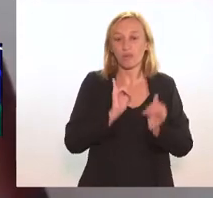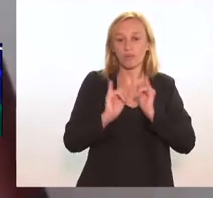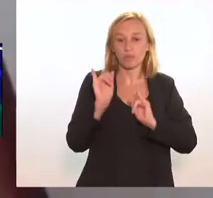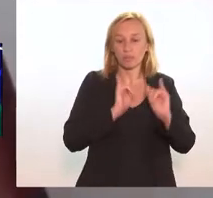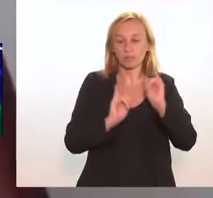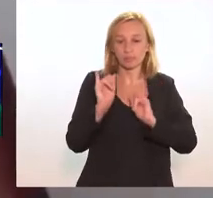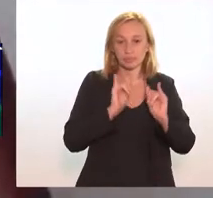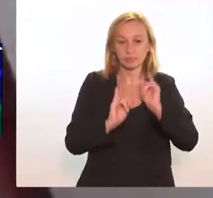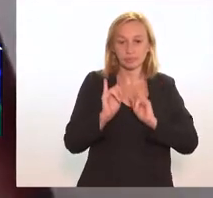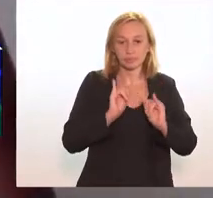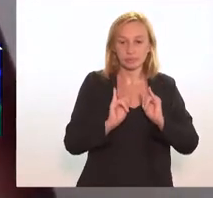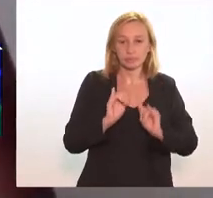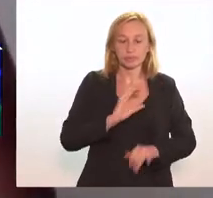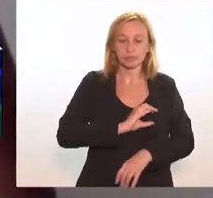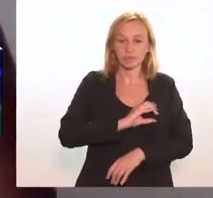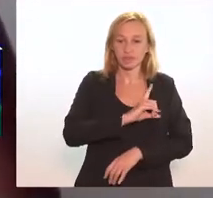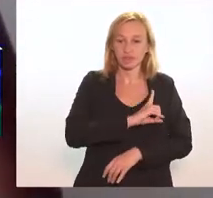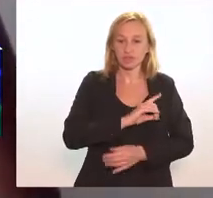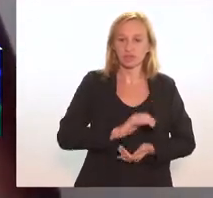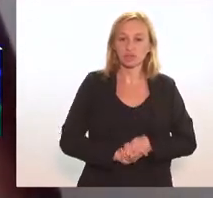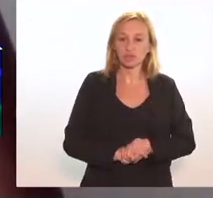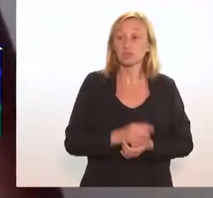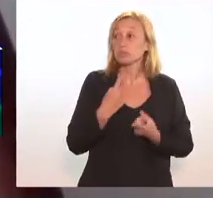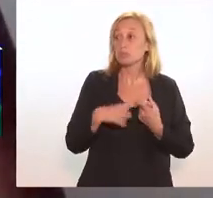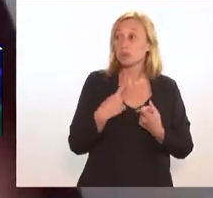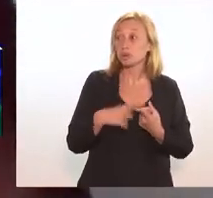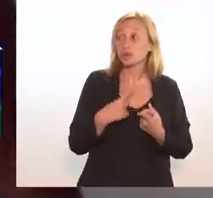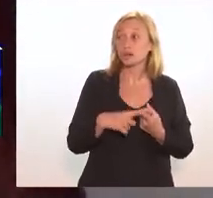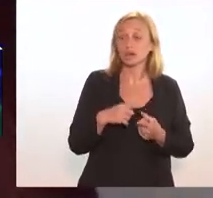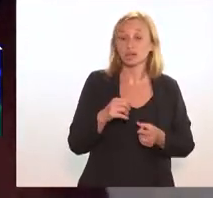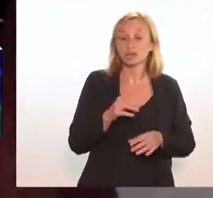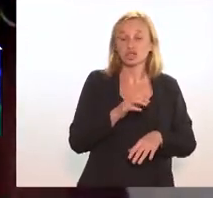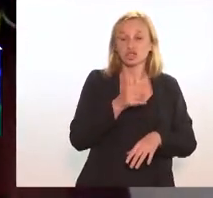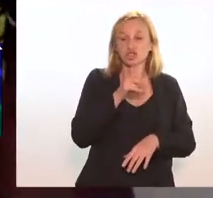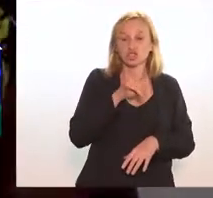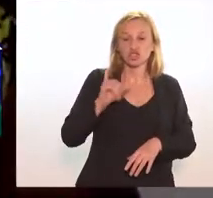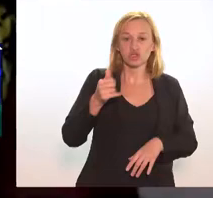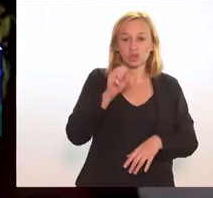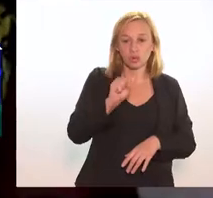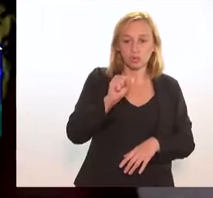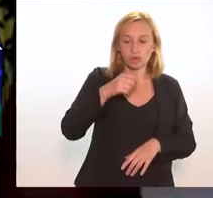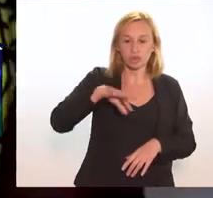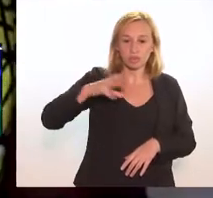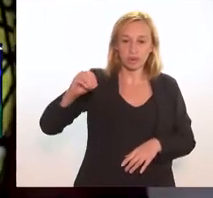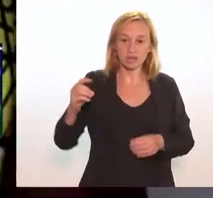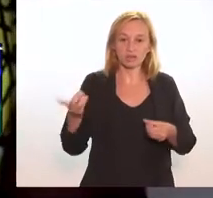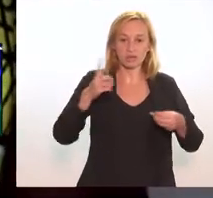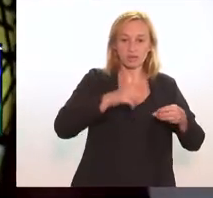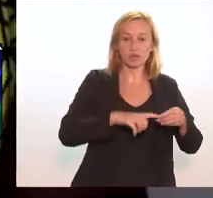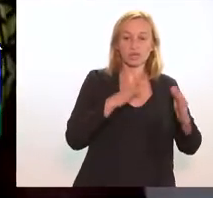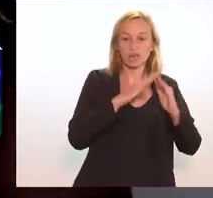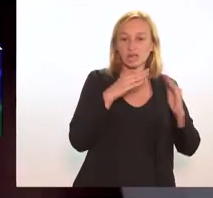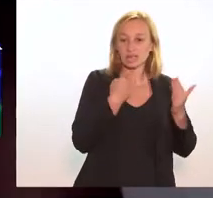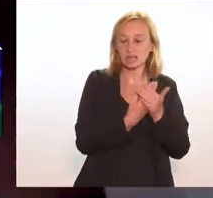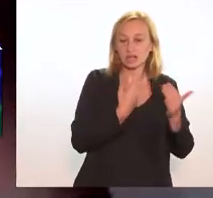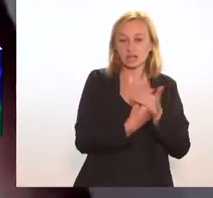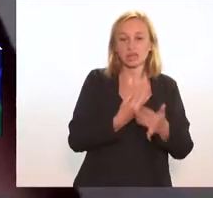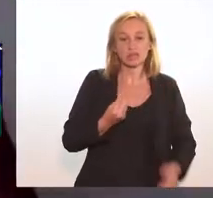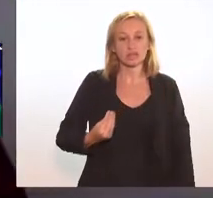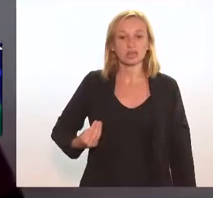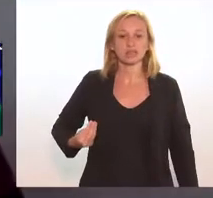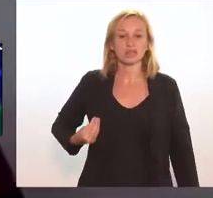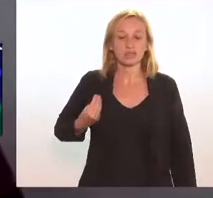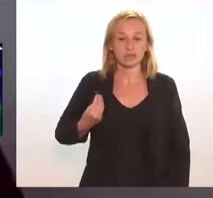informações sobre a rede de Caxias, porque, a partir do dia 8 de março, foi retomada as aulas presenciais